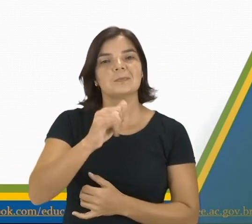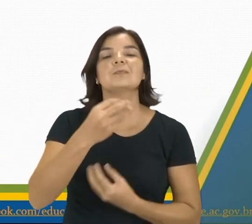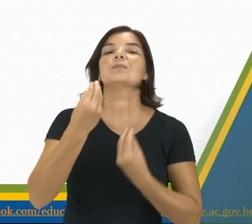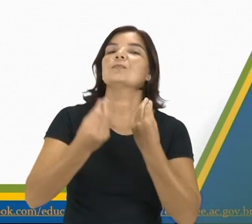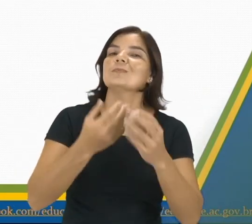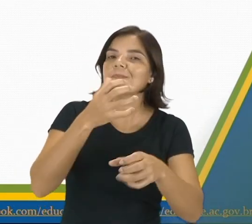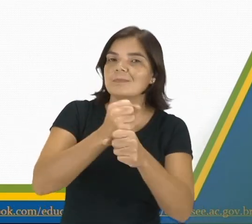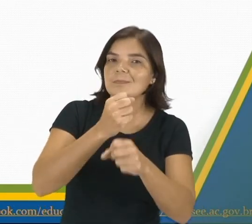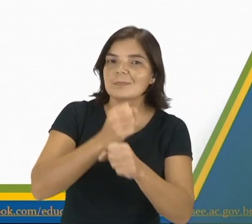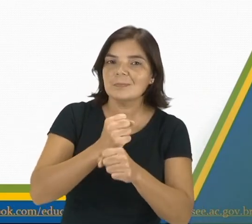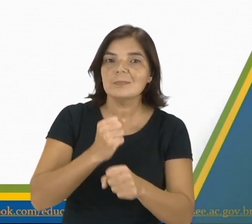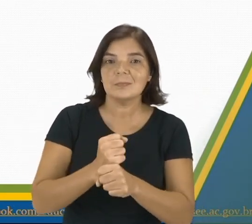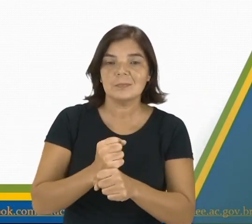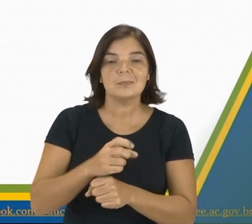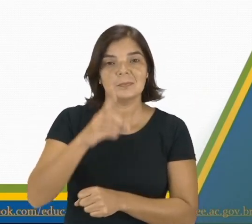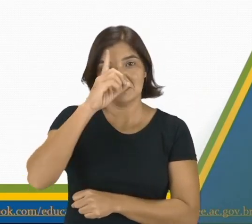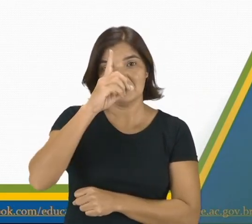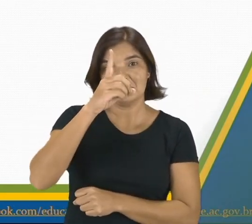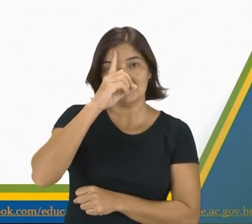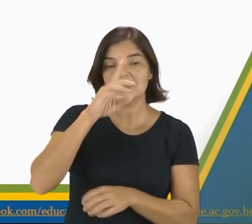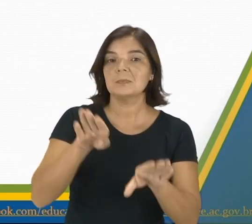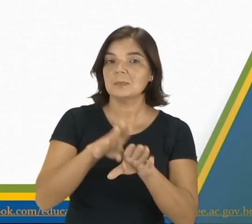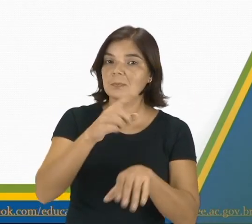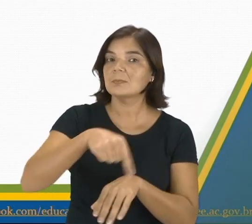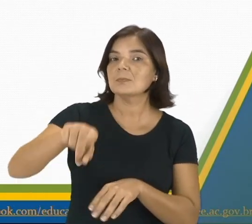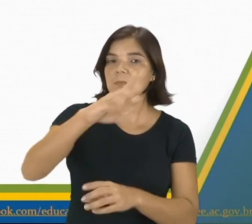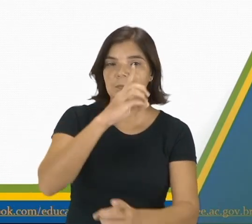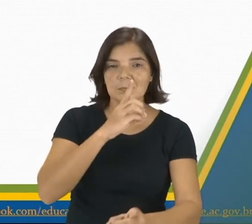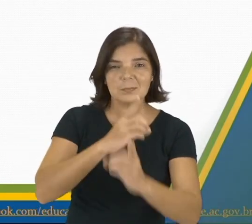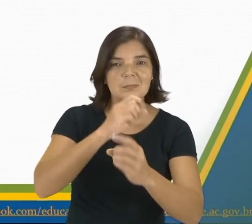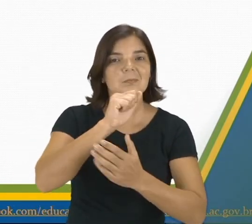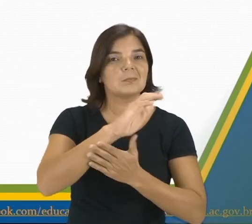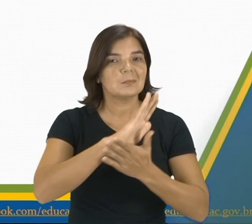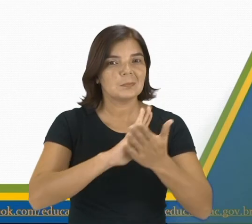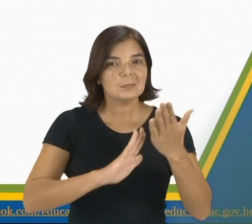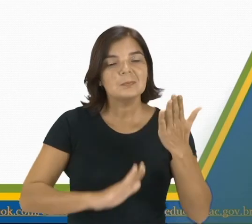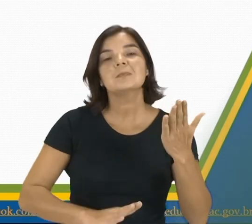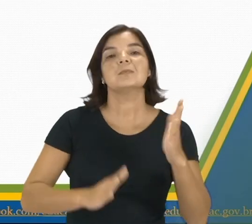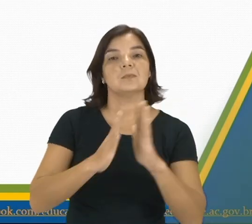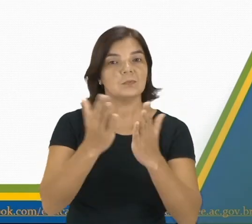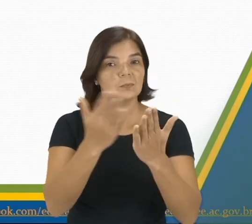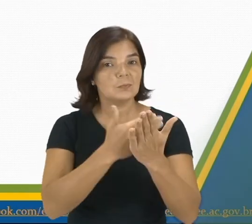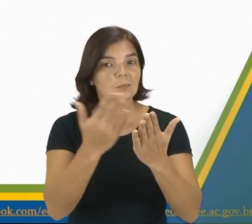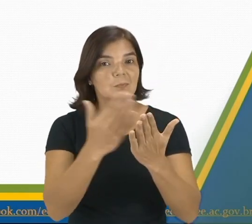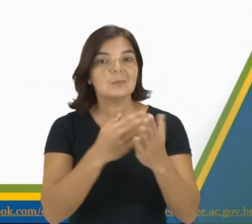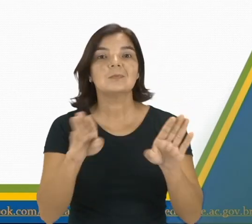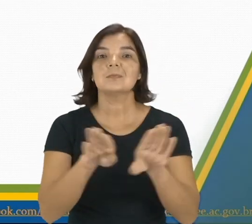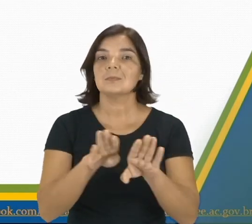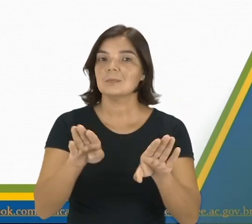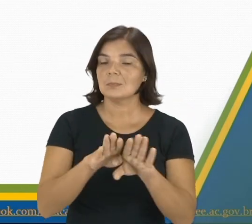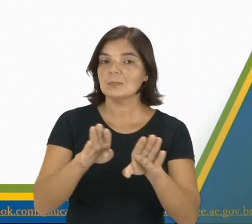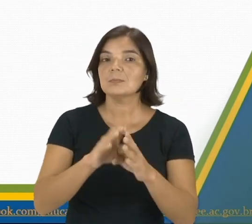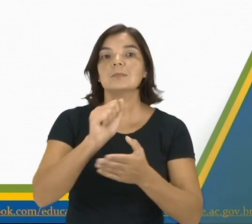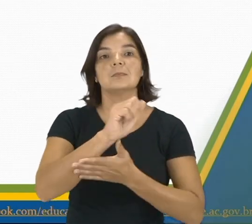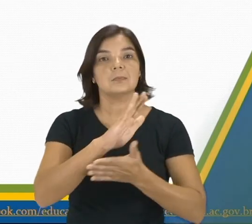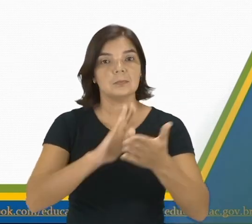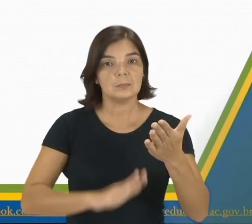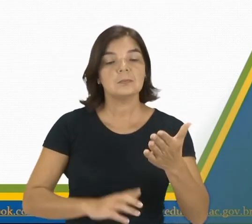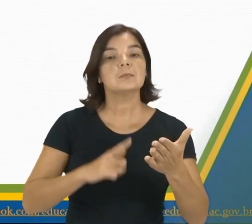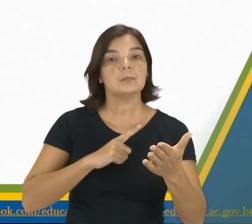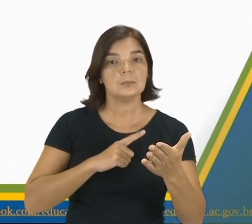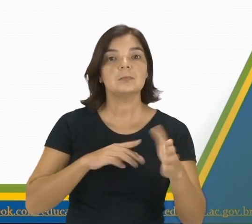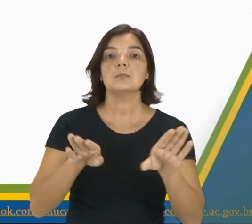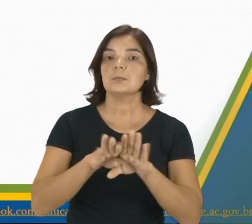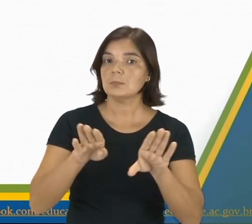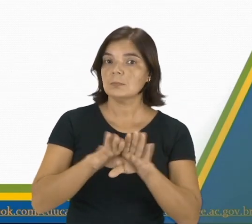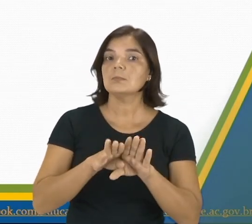fazemos o cálculo no nosso dia a dia e que vocês vão encontrar nas atividades, nos livros didáticos e também nas atividades que nós deixamos